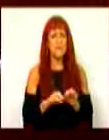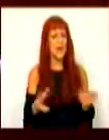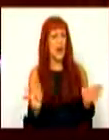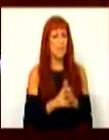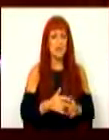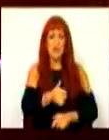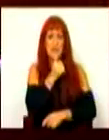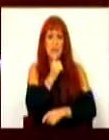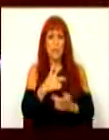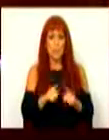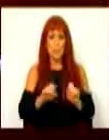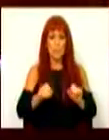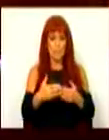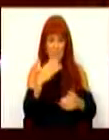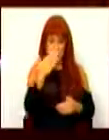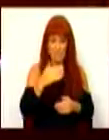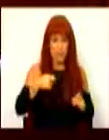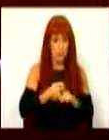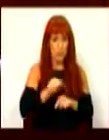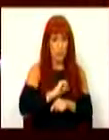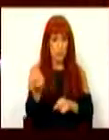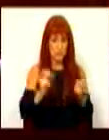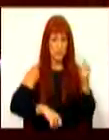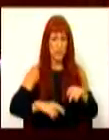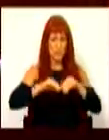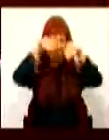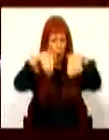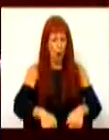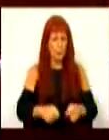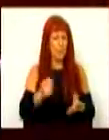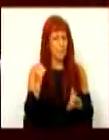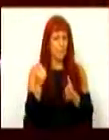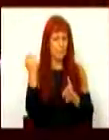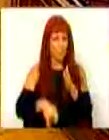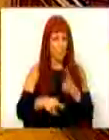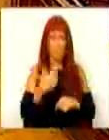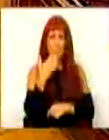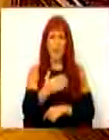das medidas que estão na primeira linha de combate aos fenómenos de elusão fiscal. Muito obrigado, Sr. Presidente.